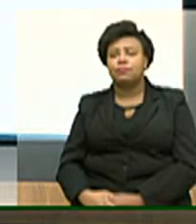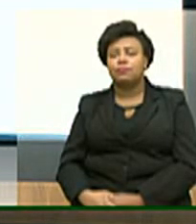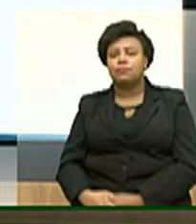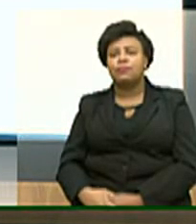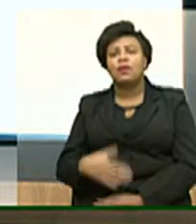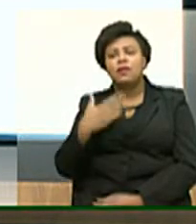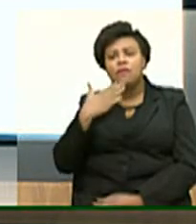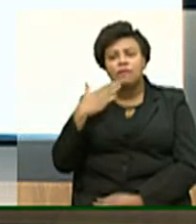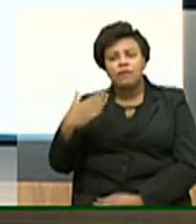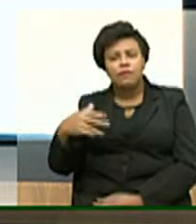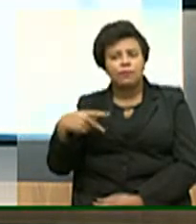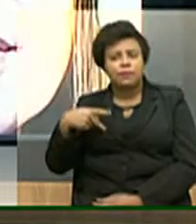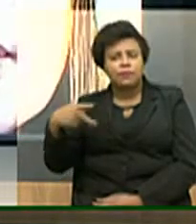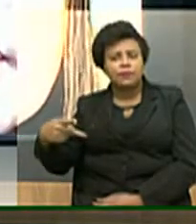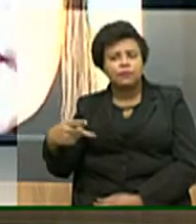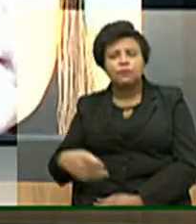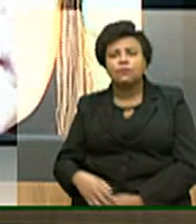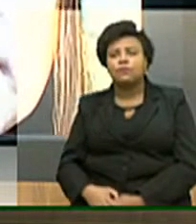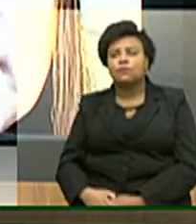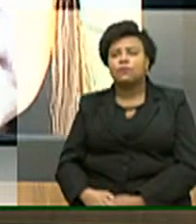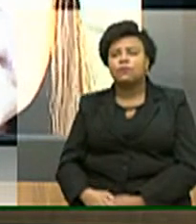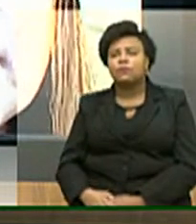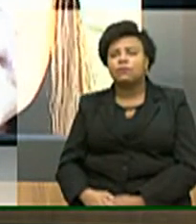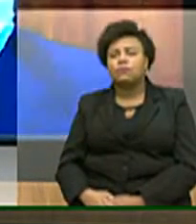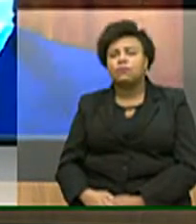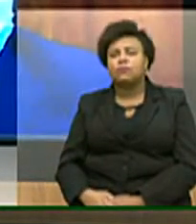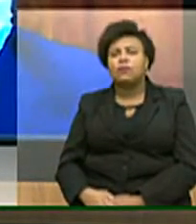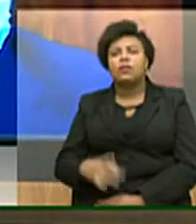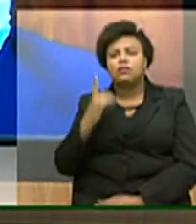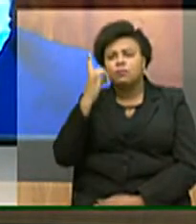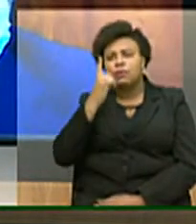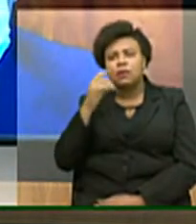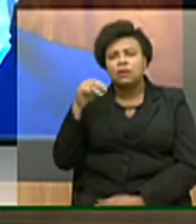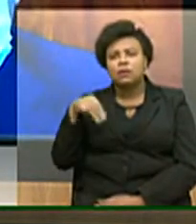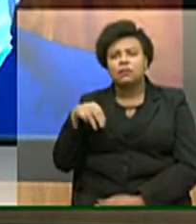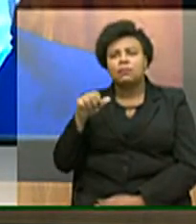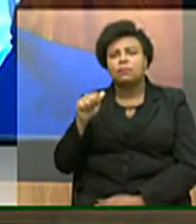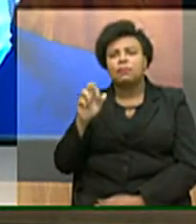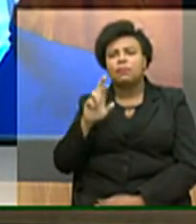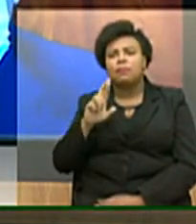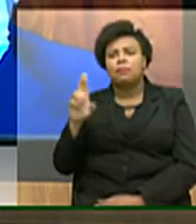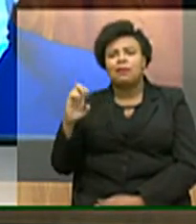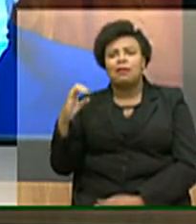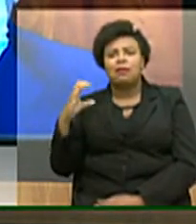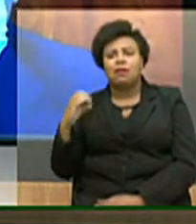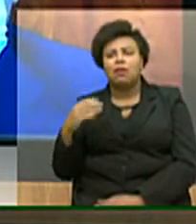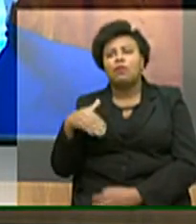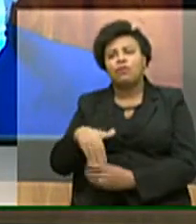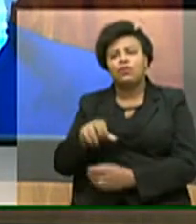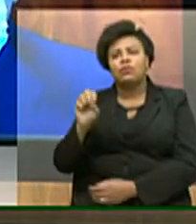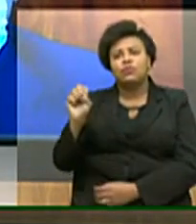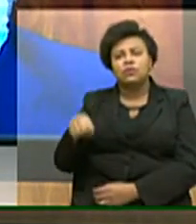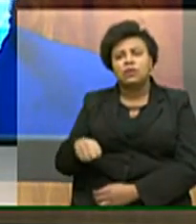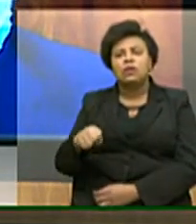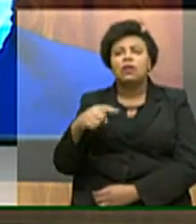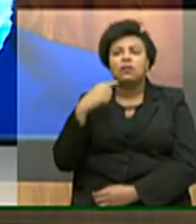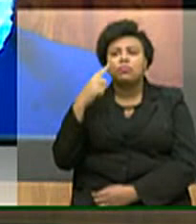Fala favorável, presidente. Cinco. Voto sim, presidente. Deputado Luiz Henrique Viana.